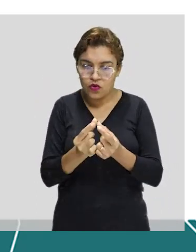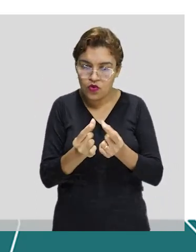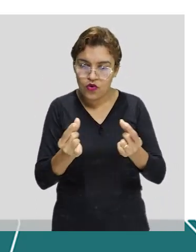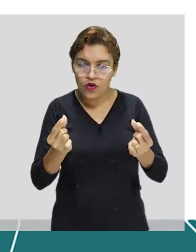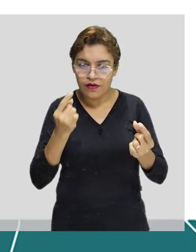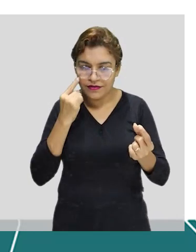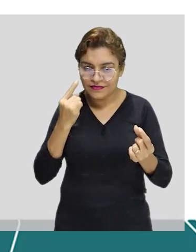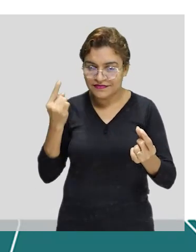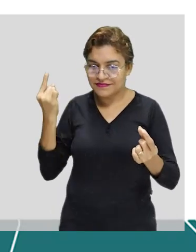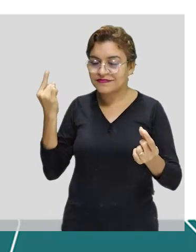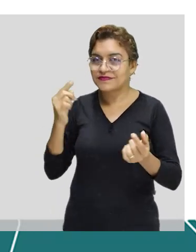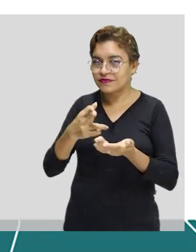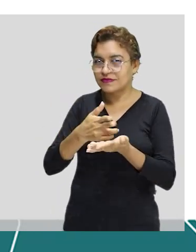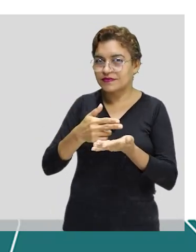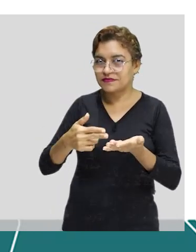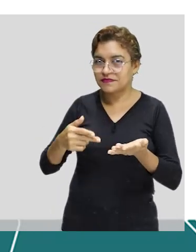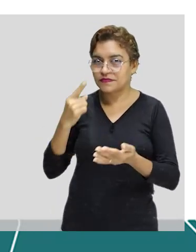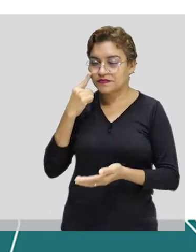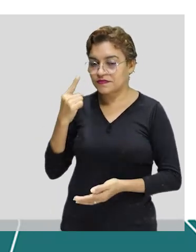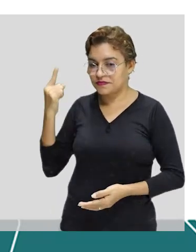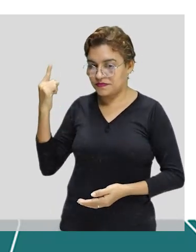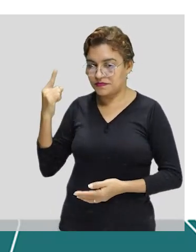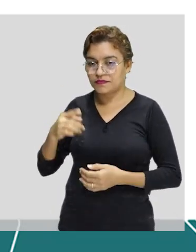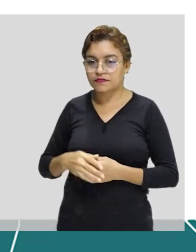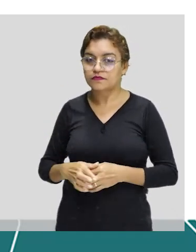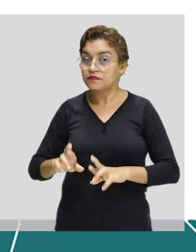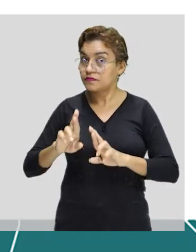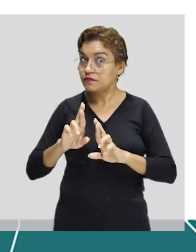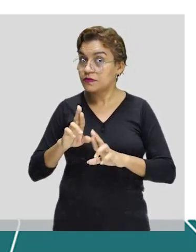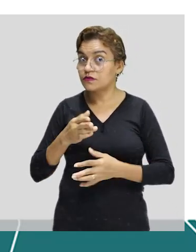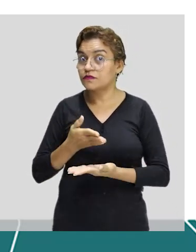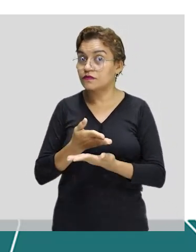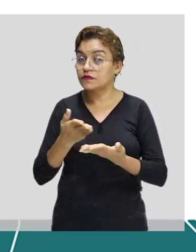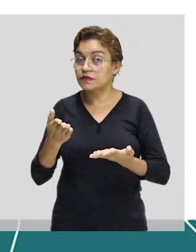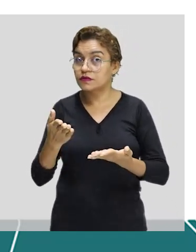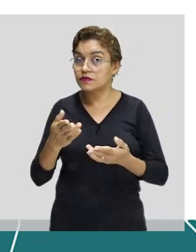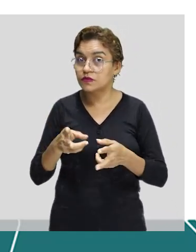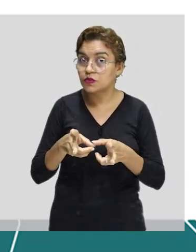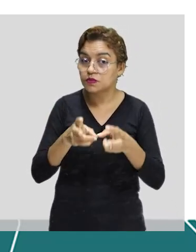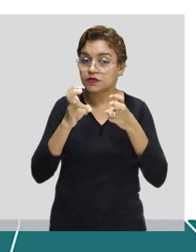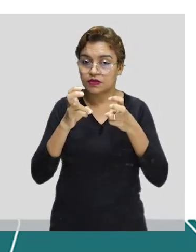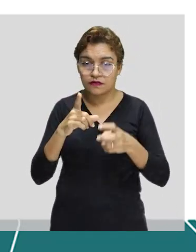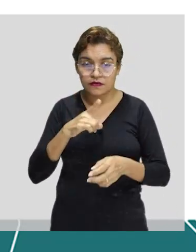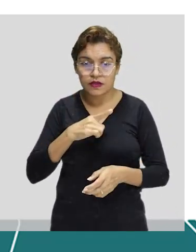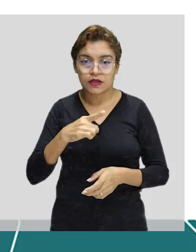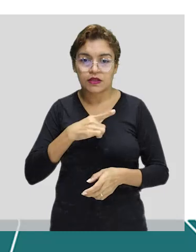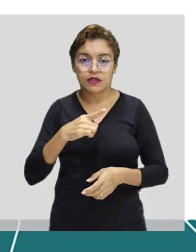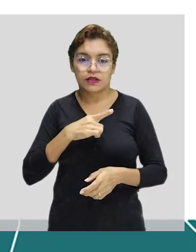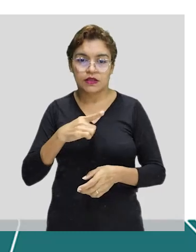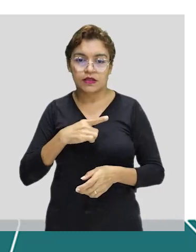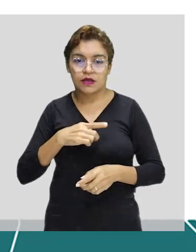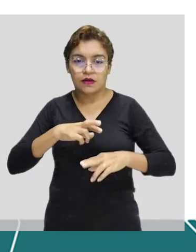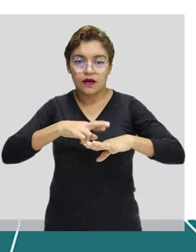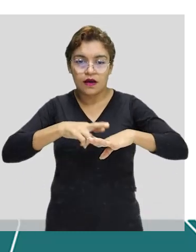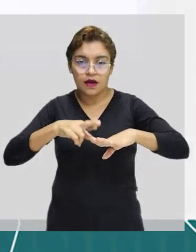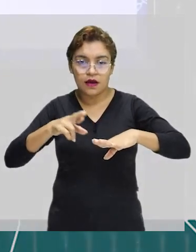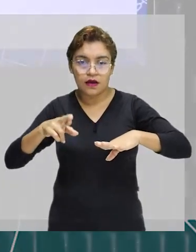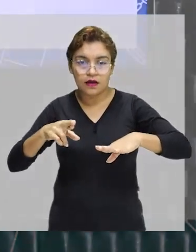Crookes, ok? Espero que vocês estejam, que dê para observar. Nós temos aqui os